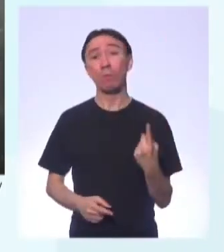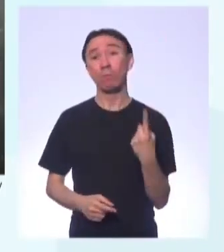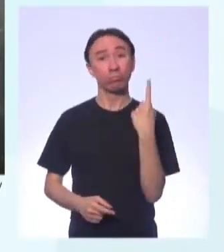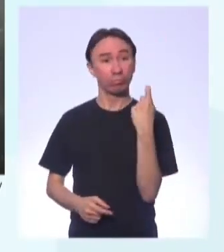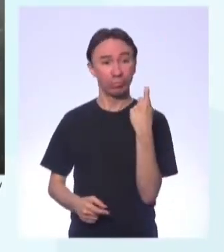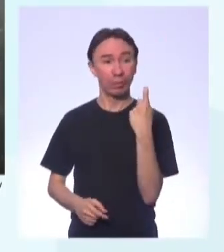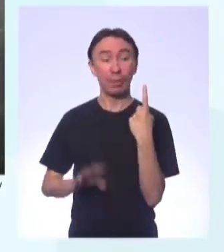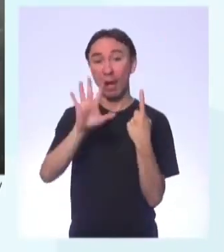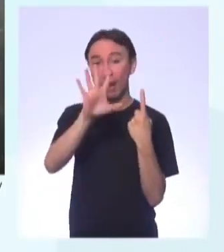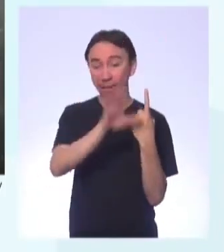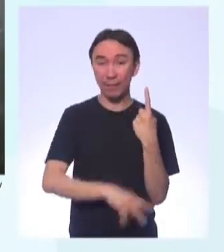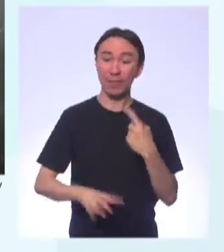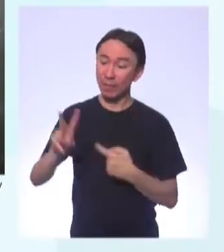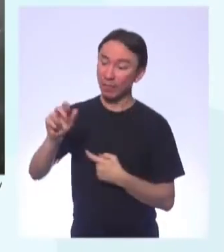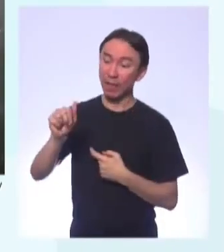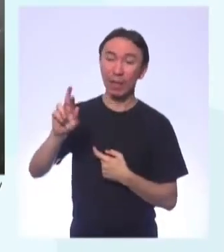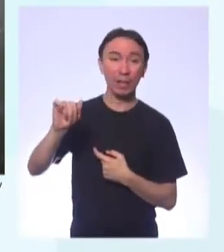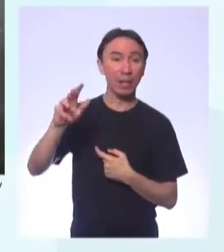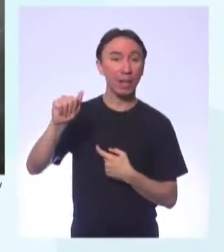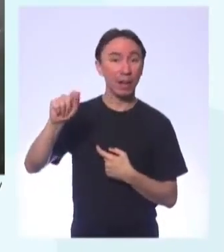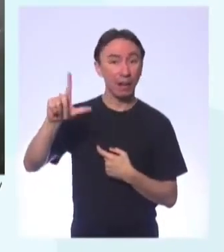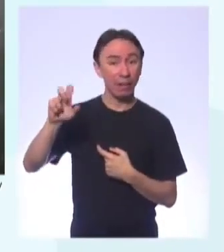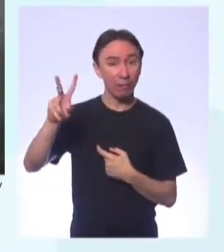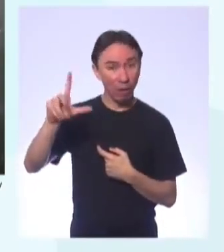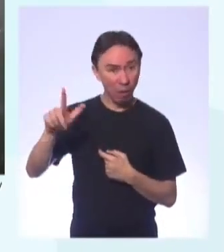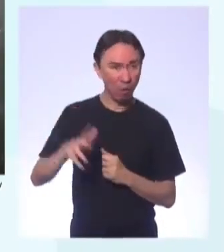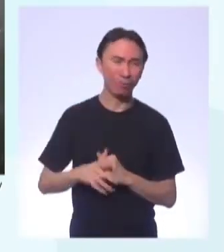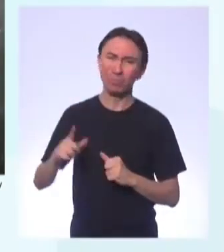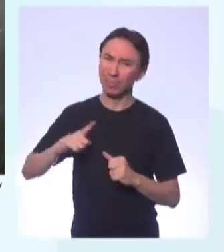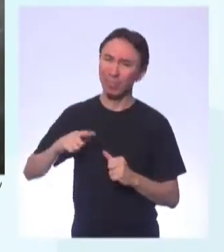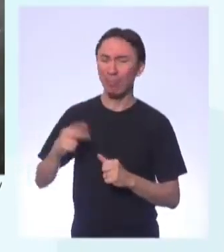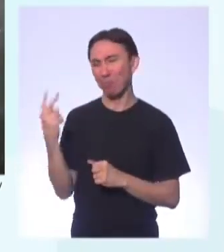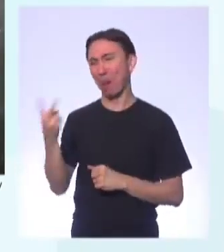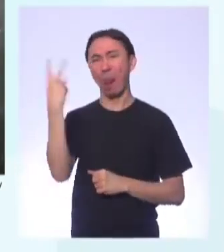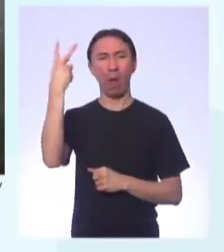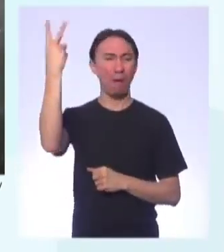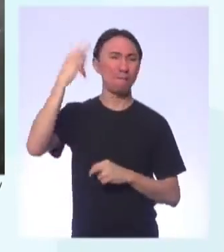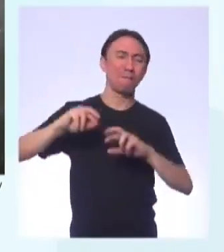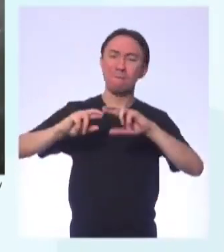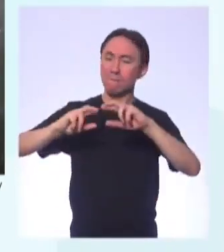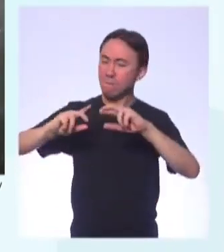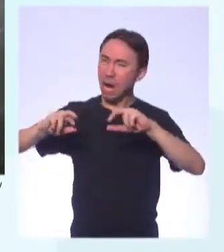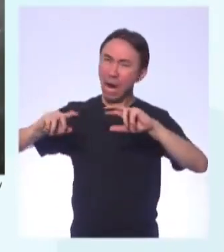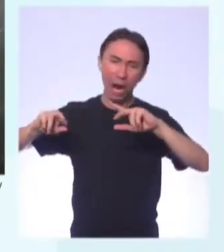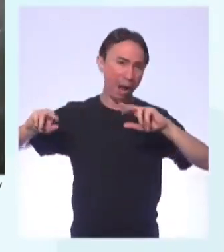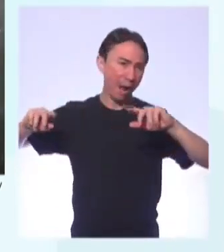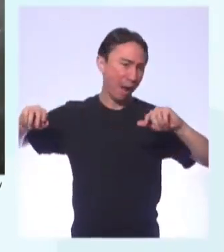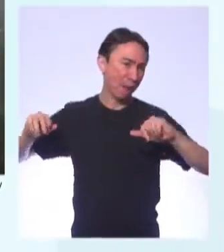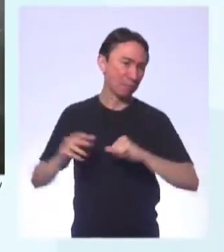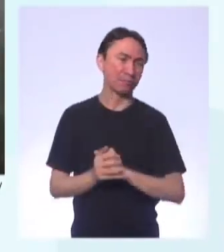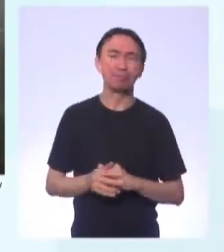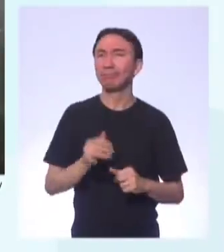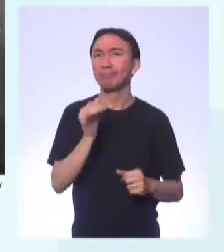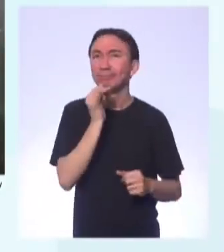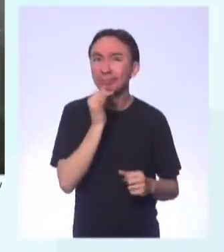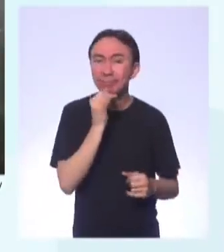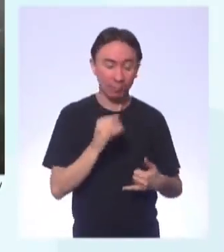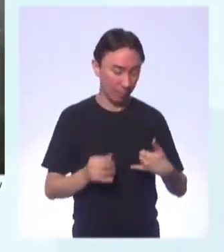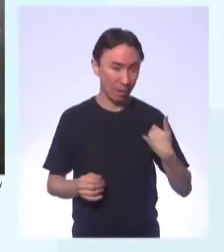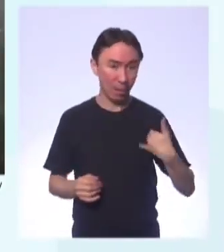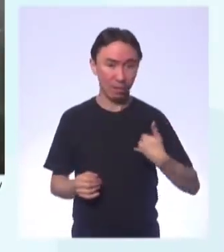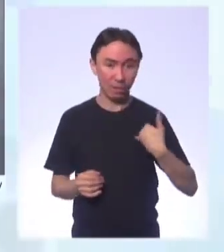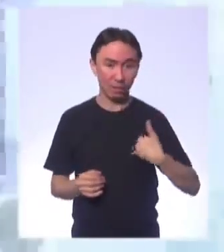variável já não possui diversos valores assim podendo assumir qualquer valor presente a idade né